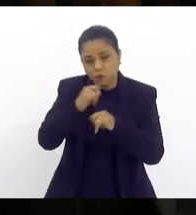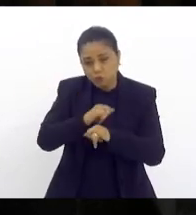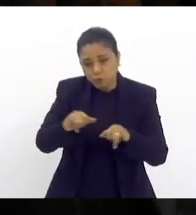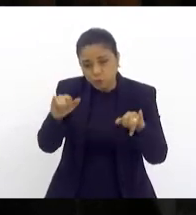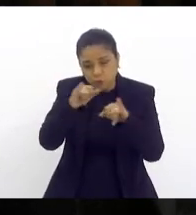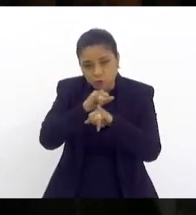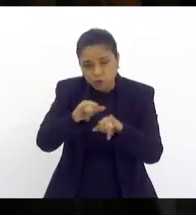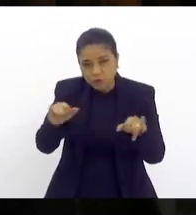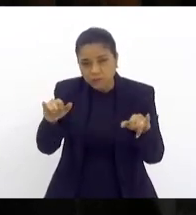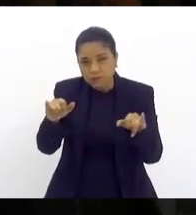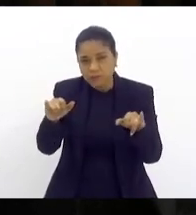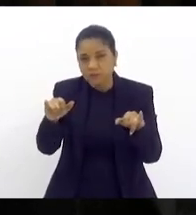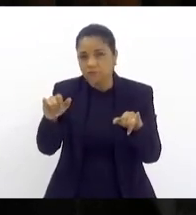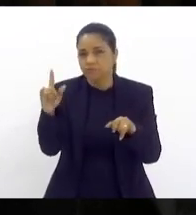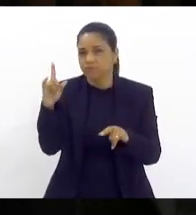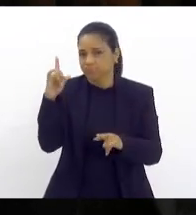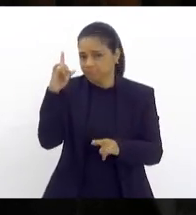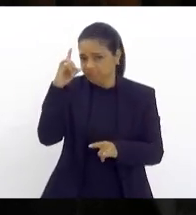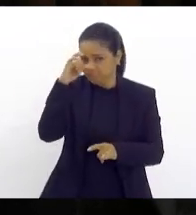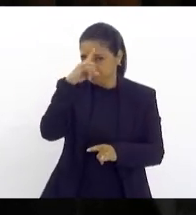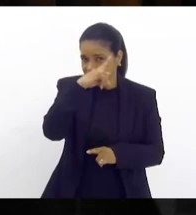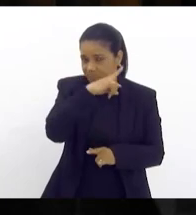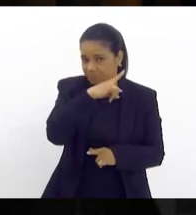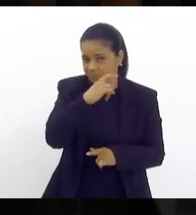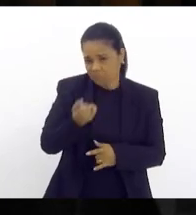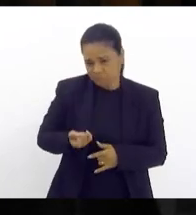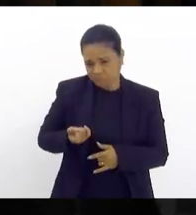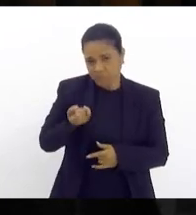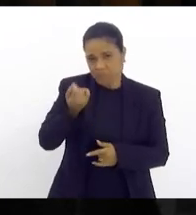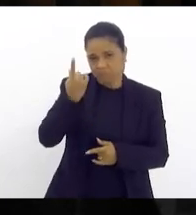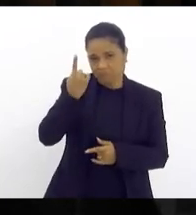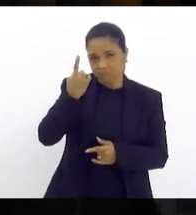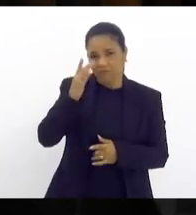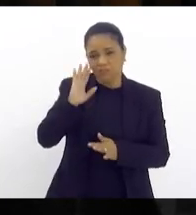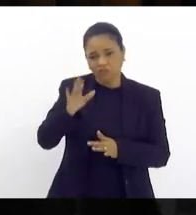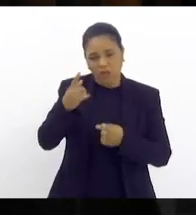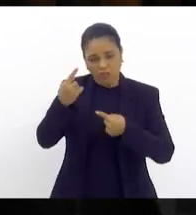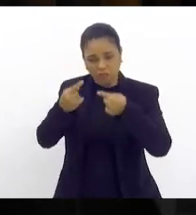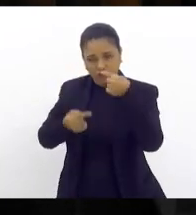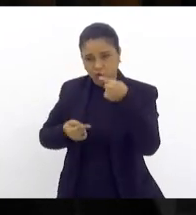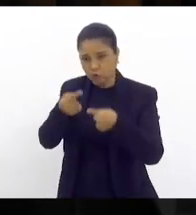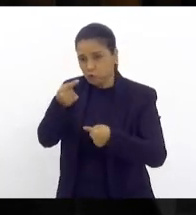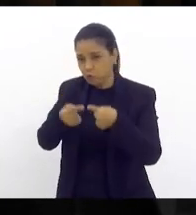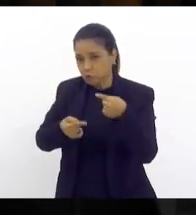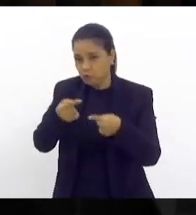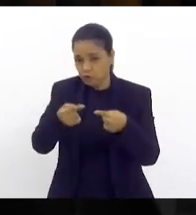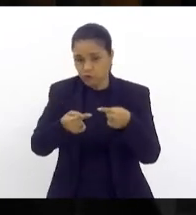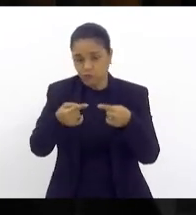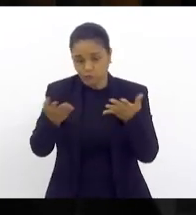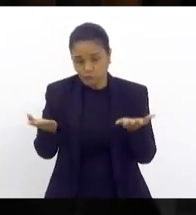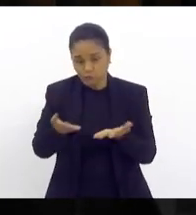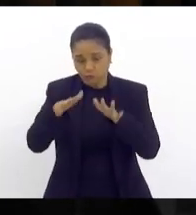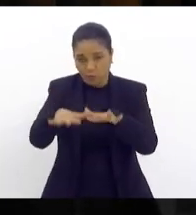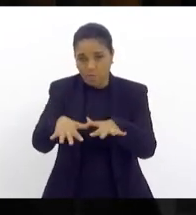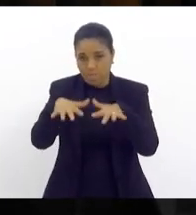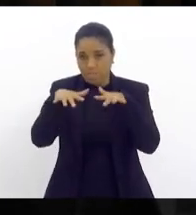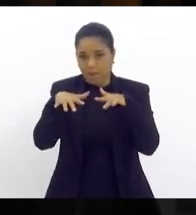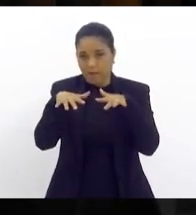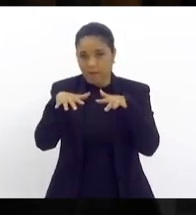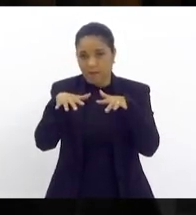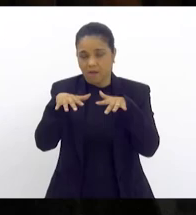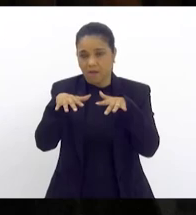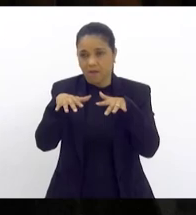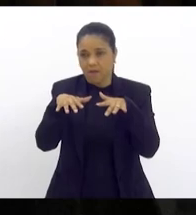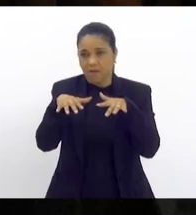desastrosas e sinistras nós já discutimos aqui agora